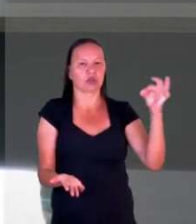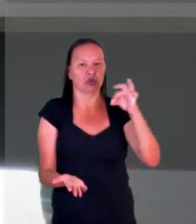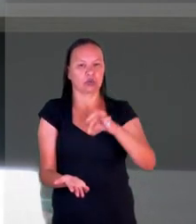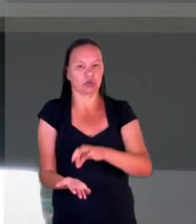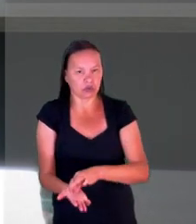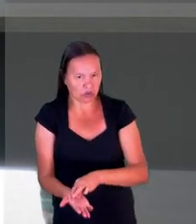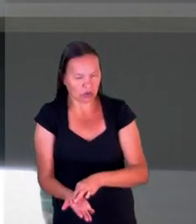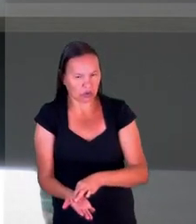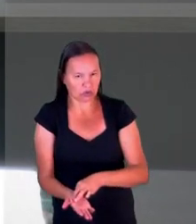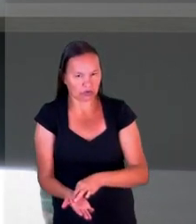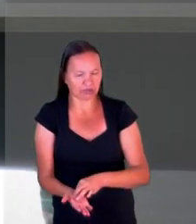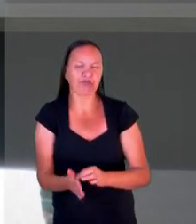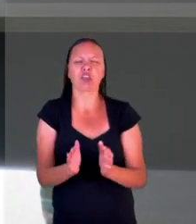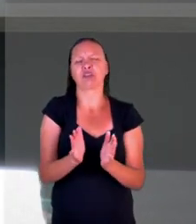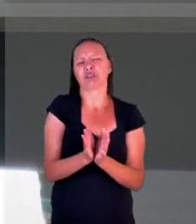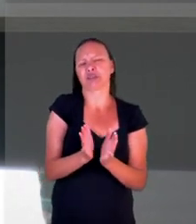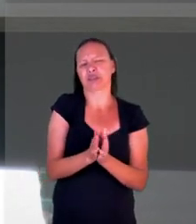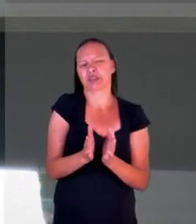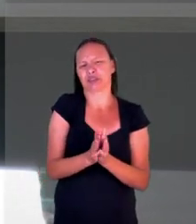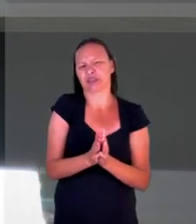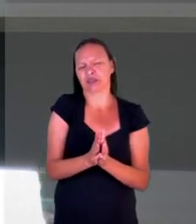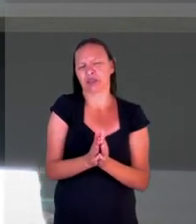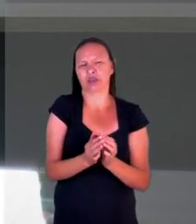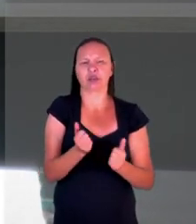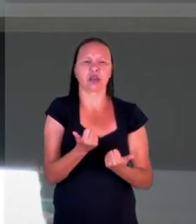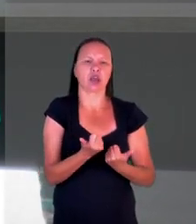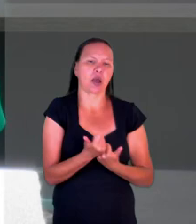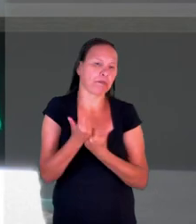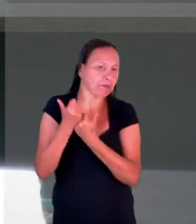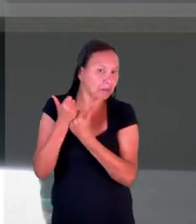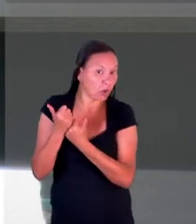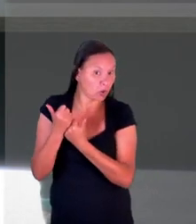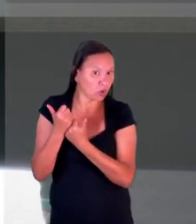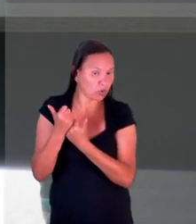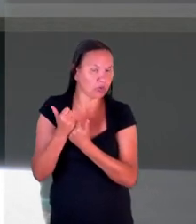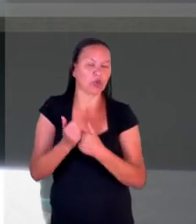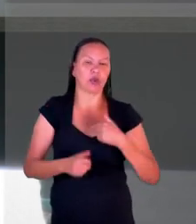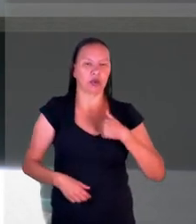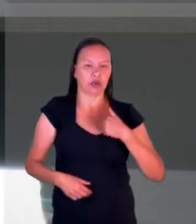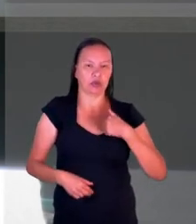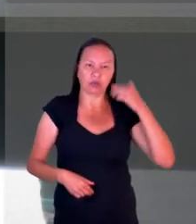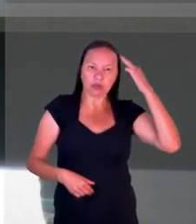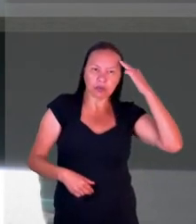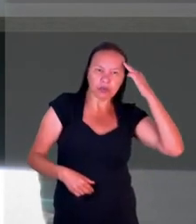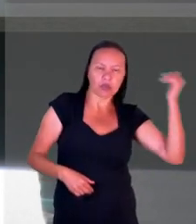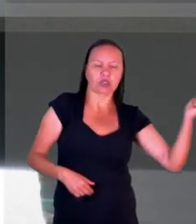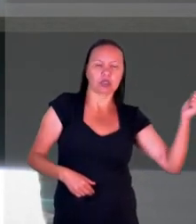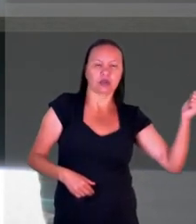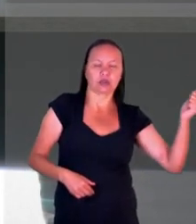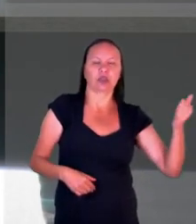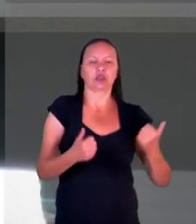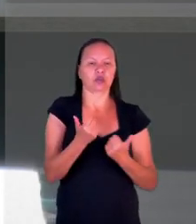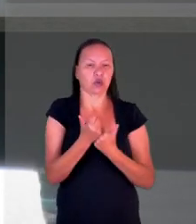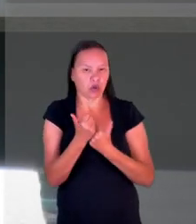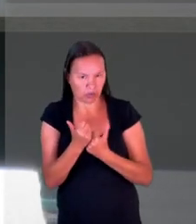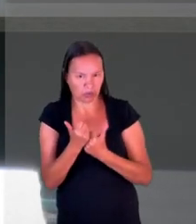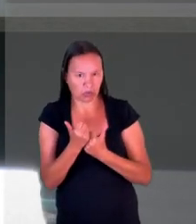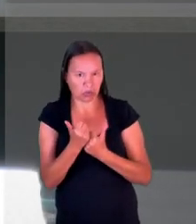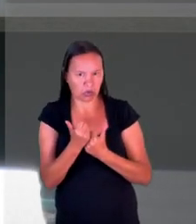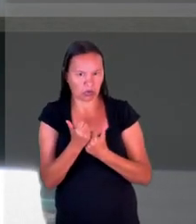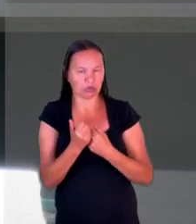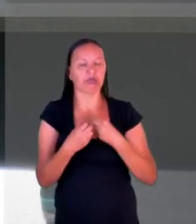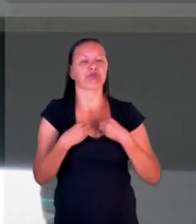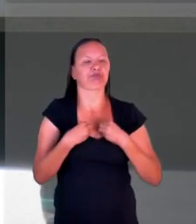solidaridade é Porque na minha concepção de solidariedade ela existe quando a gente dá de